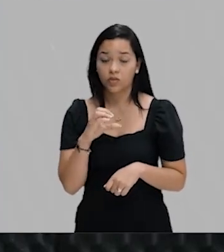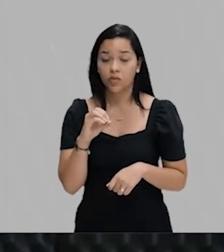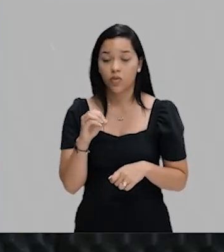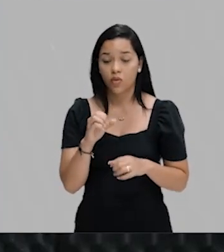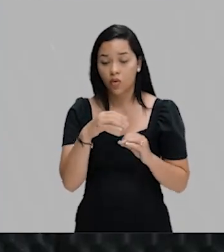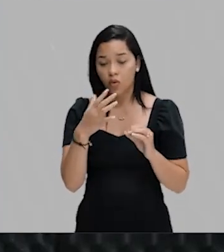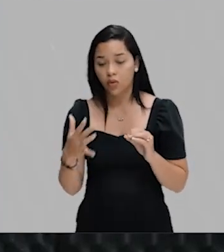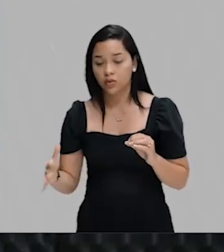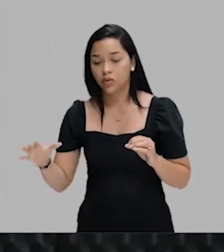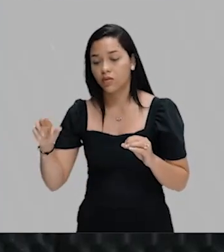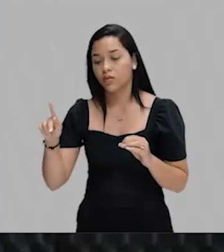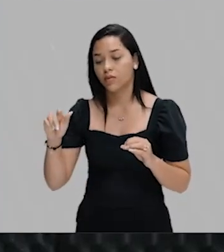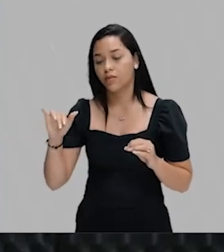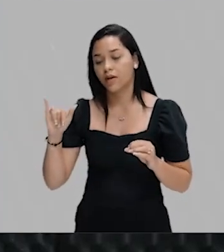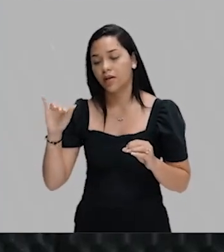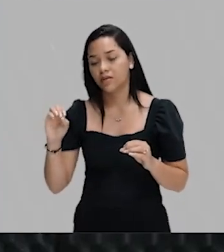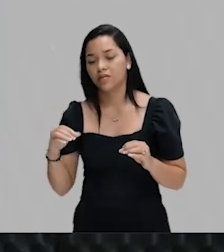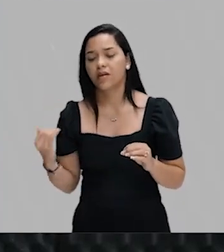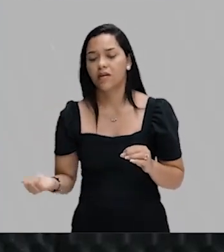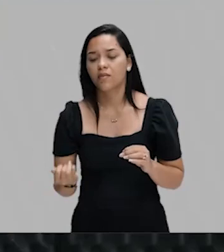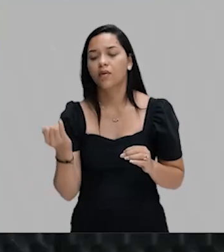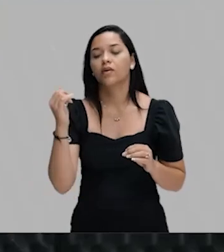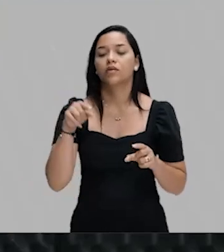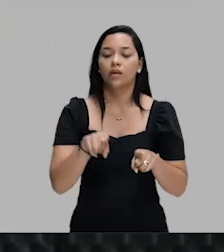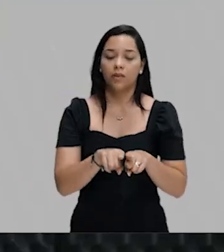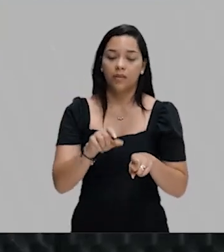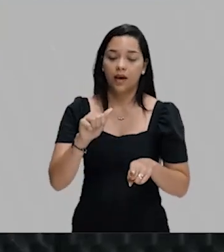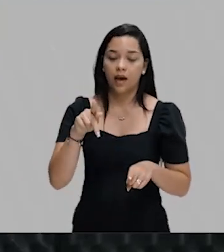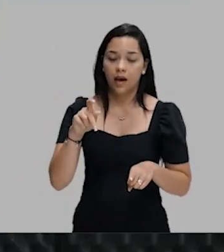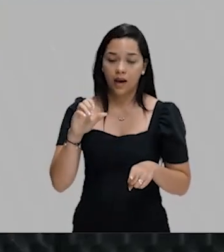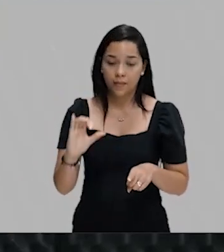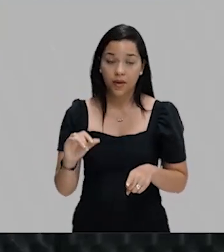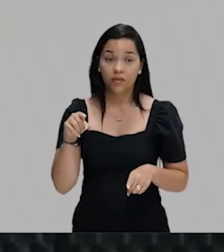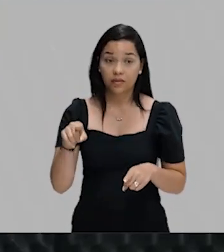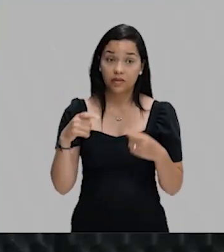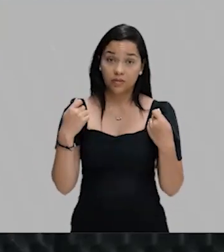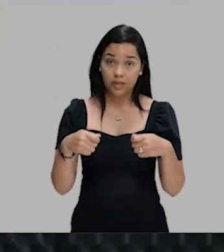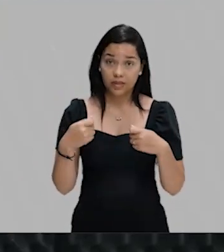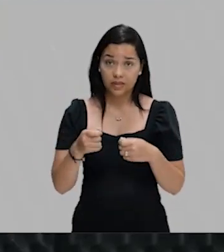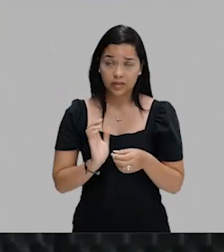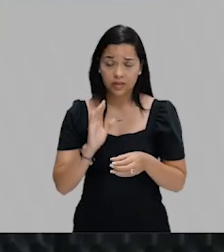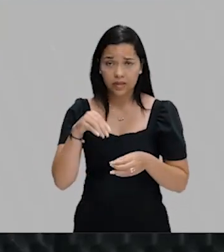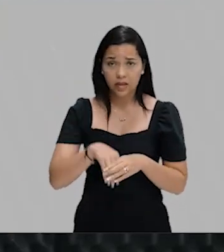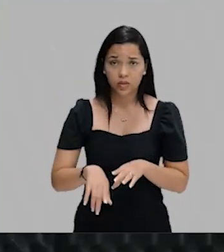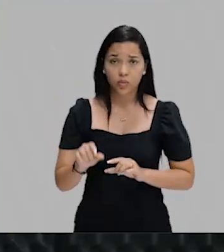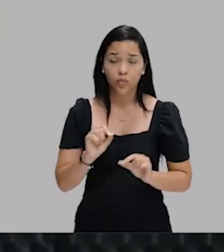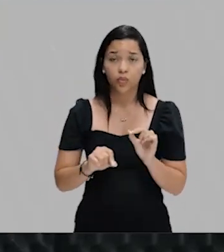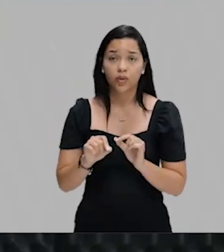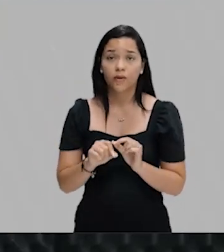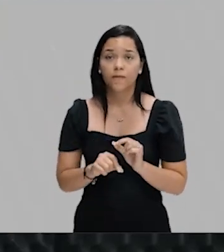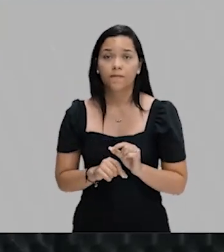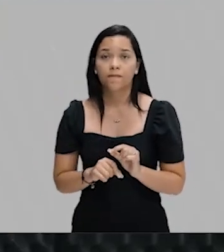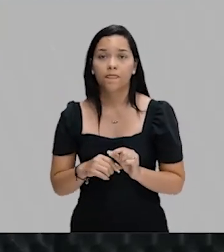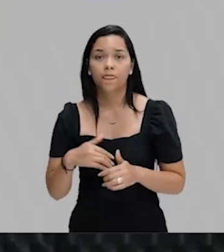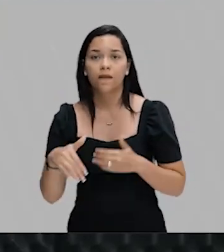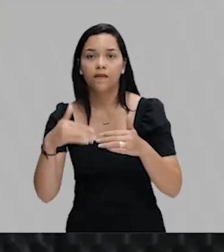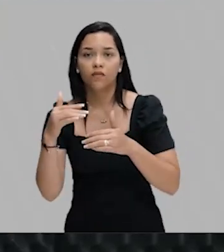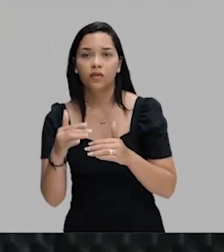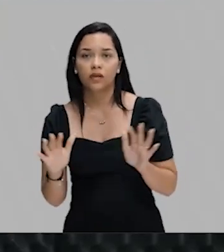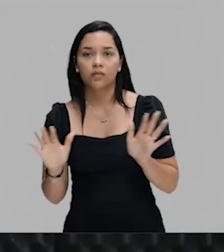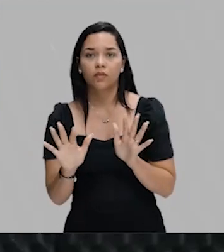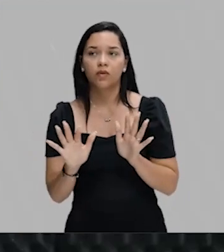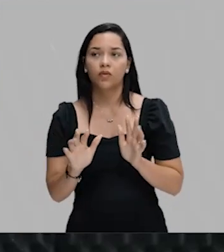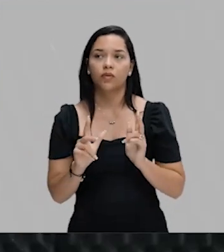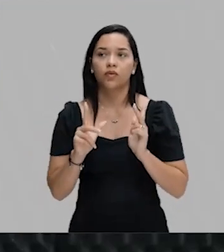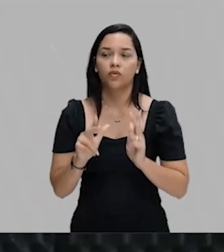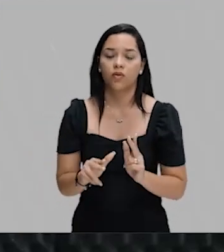Pacífico. Tá? Uma característica muito importante do APEC também, galera, tá? Que você precisa estar atento, é que esse bloco ele não evoluiu, por exemplo,